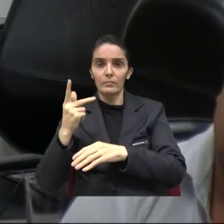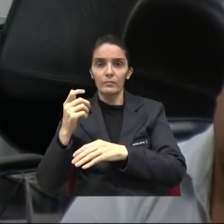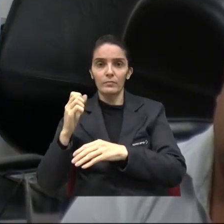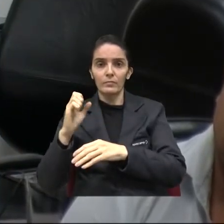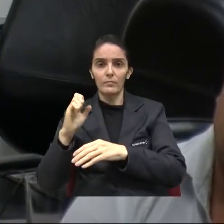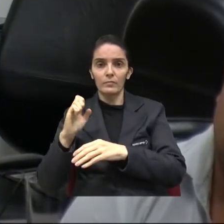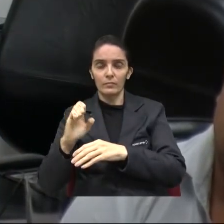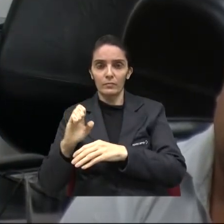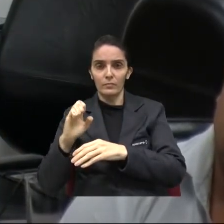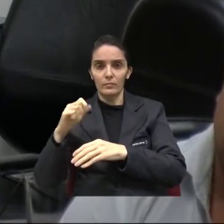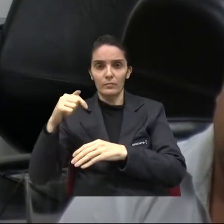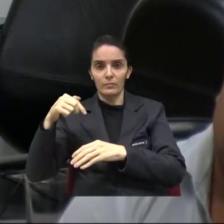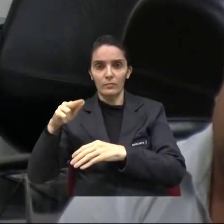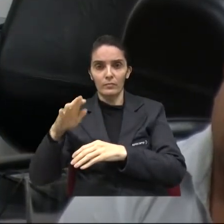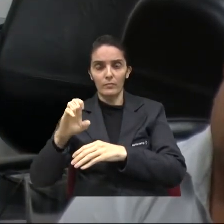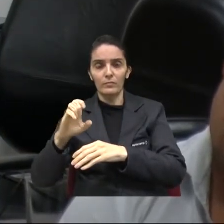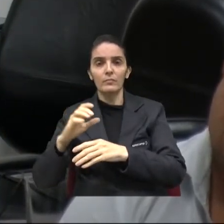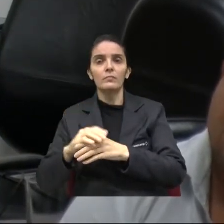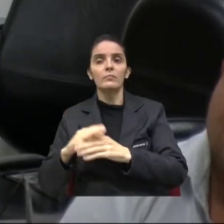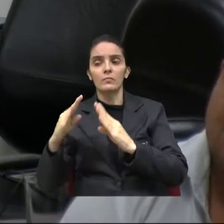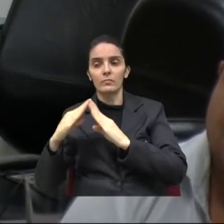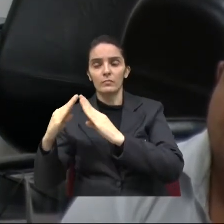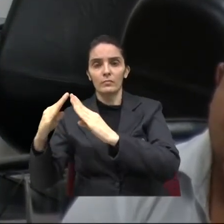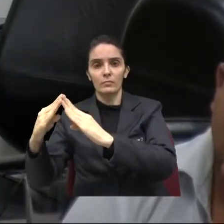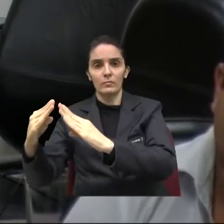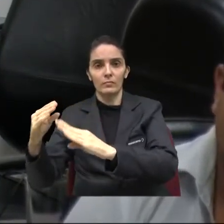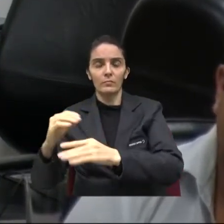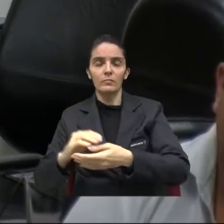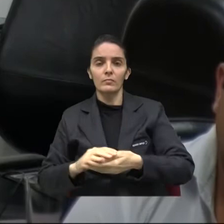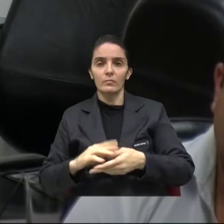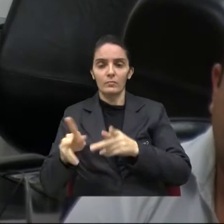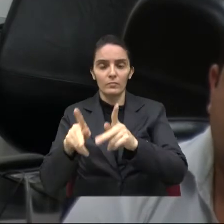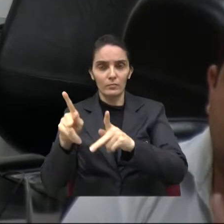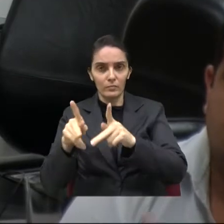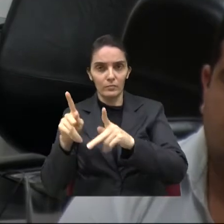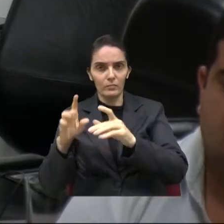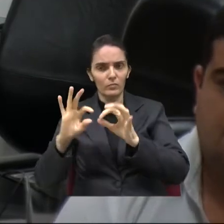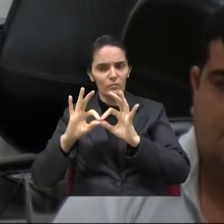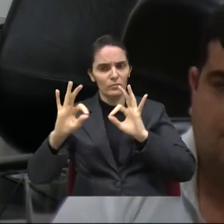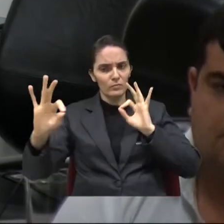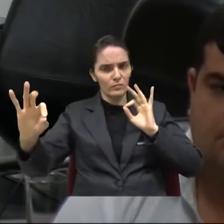popular, da Máquina São Paulo, longe do centro.